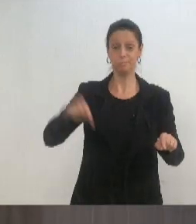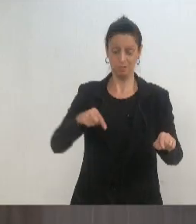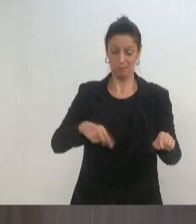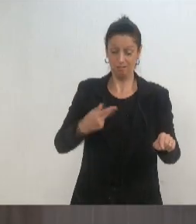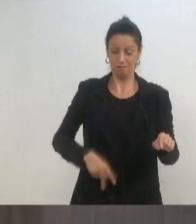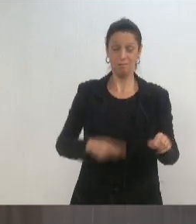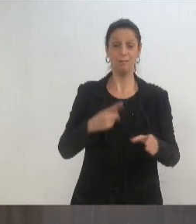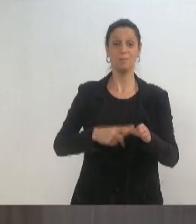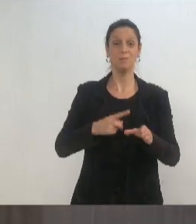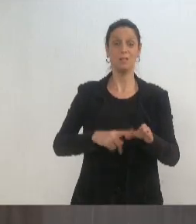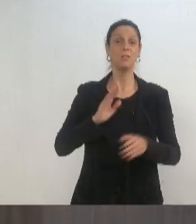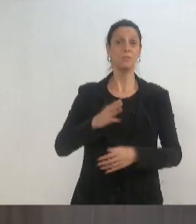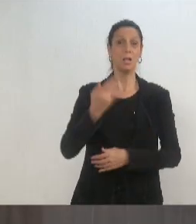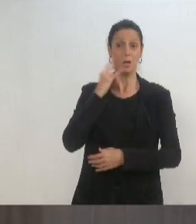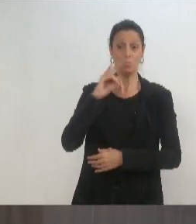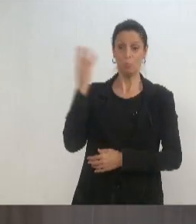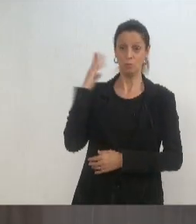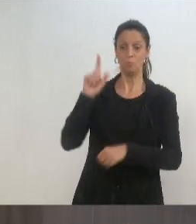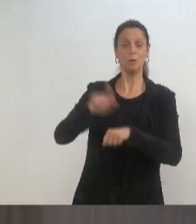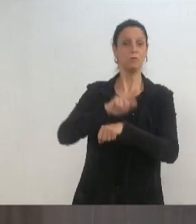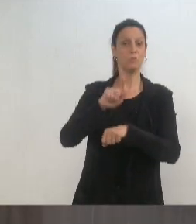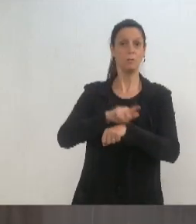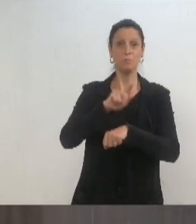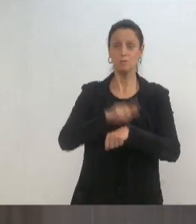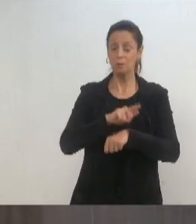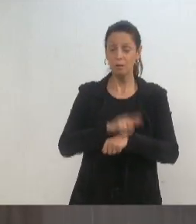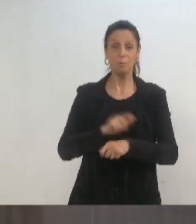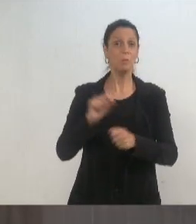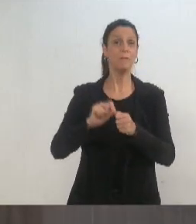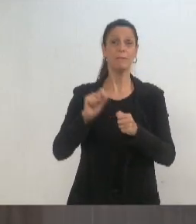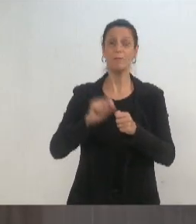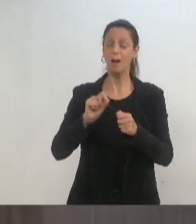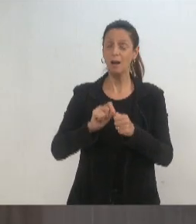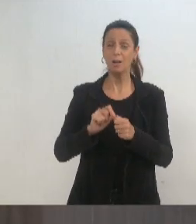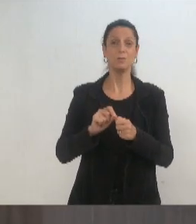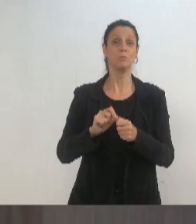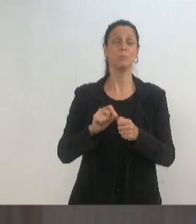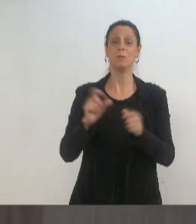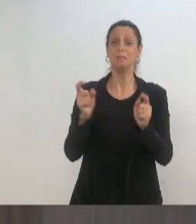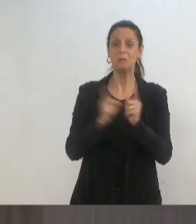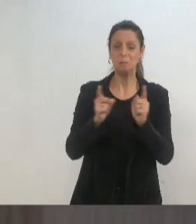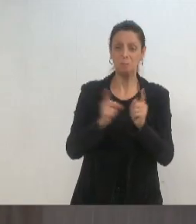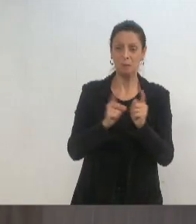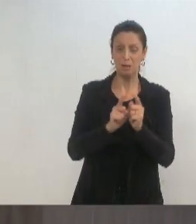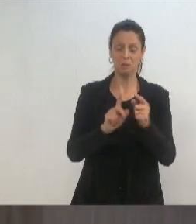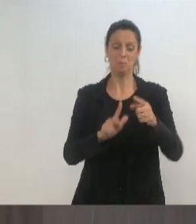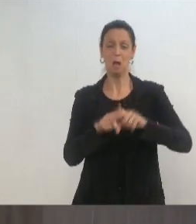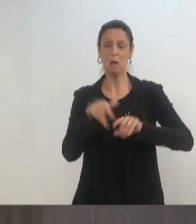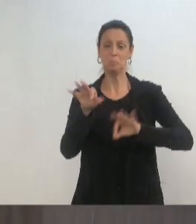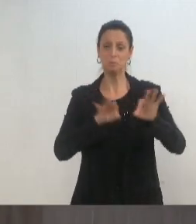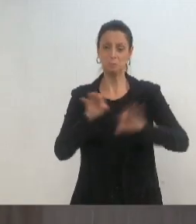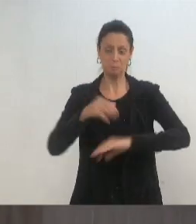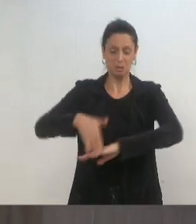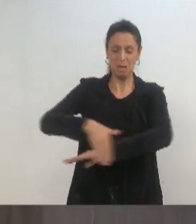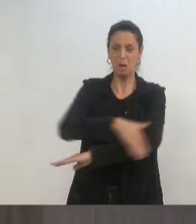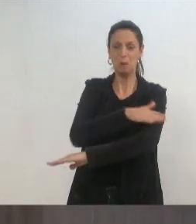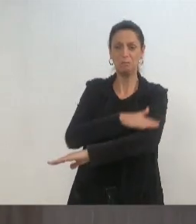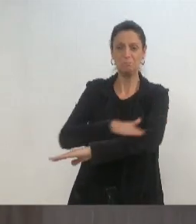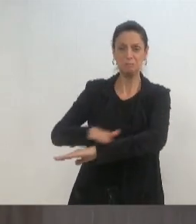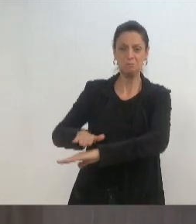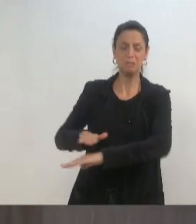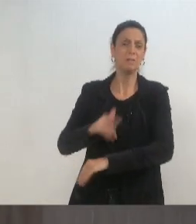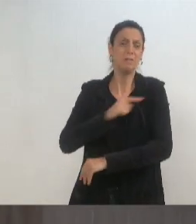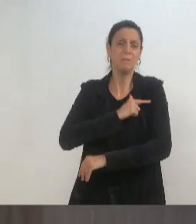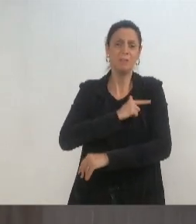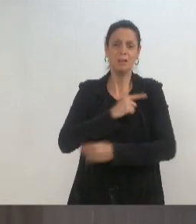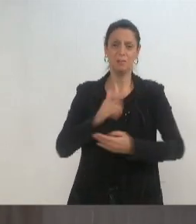tempo, desde a última gestão, cara, a quem possa interessar fazer um serviço mal feito desse? Desculpa. O patrulheiro vai lá, passa, e o pior, tinha